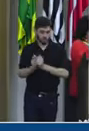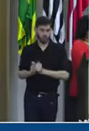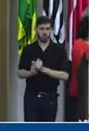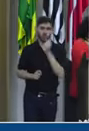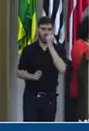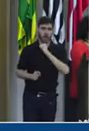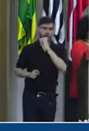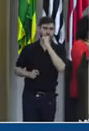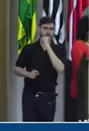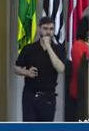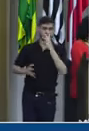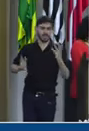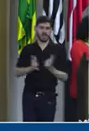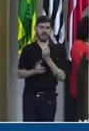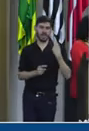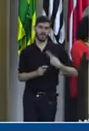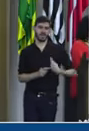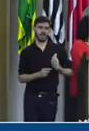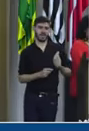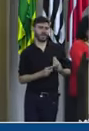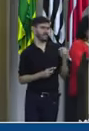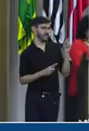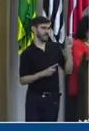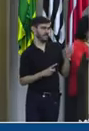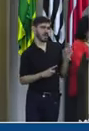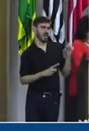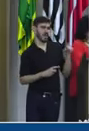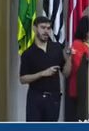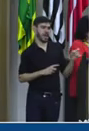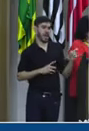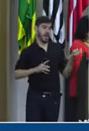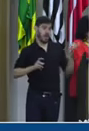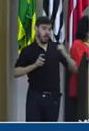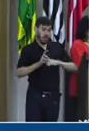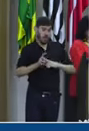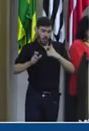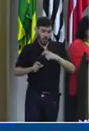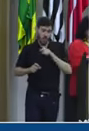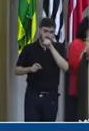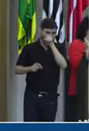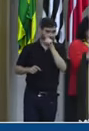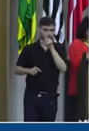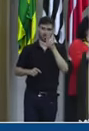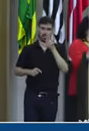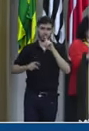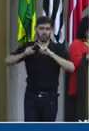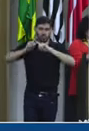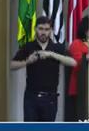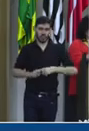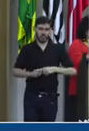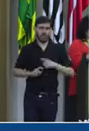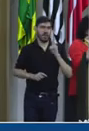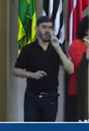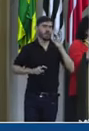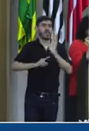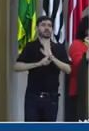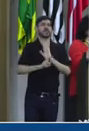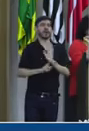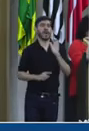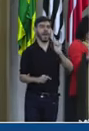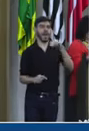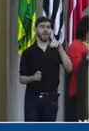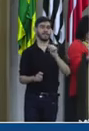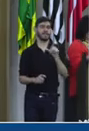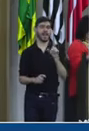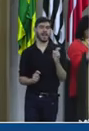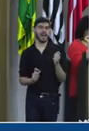para salvar a vida de Amalé. Amalé nunca mais pôde voltar para a aldeia. assista um documentário chamado